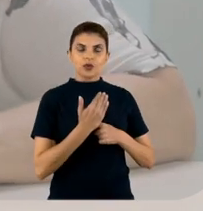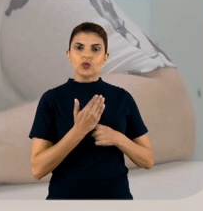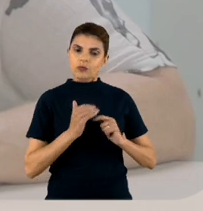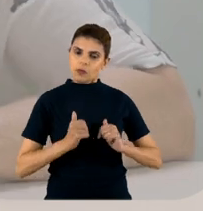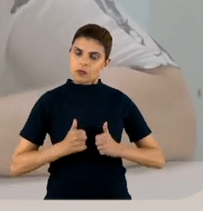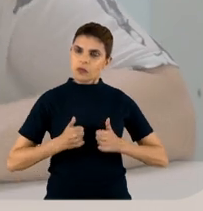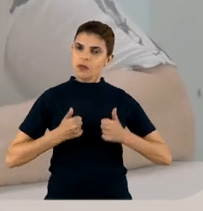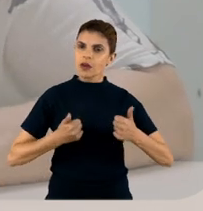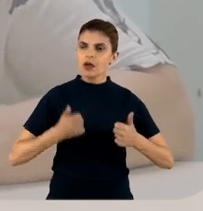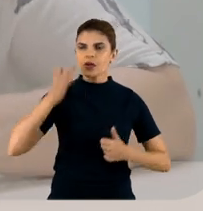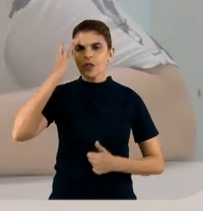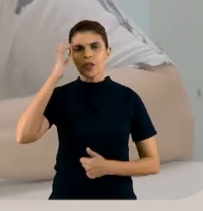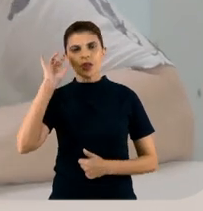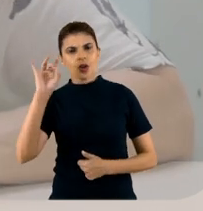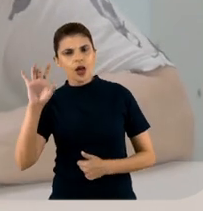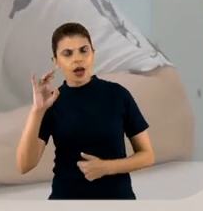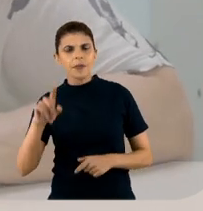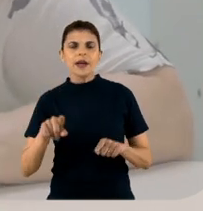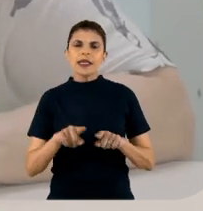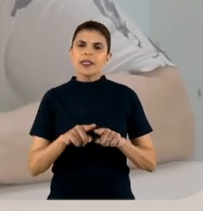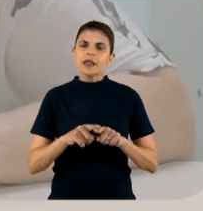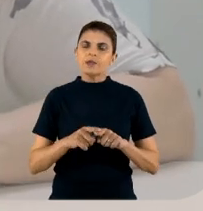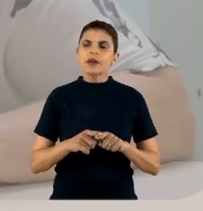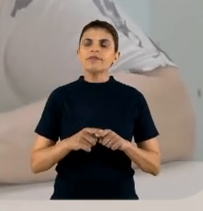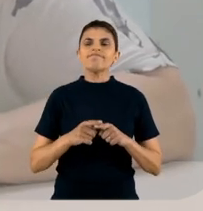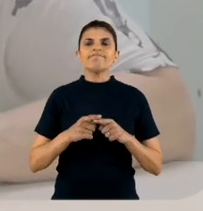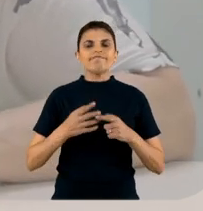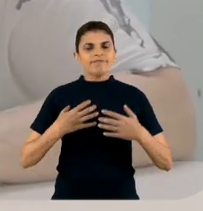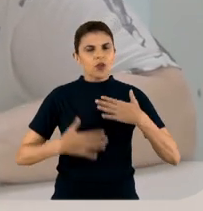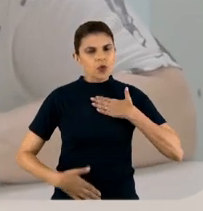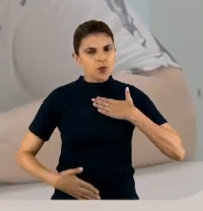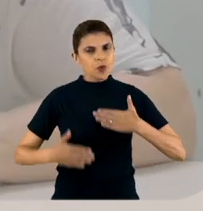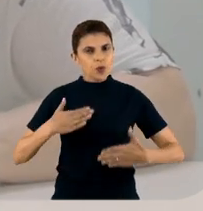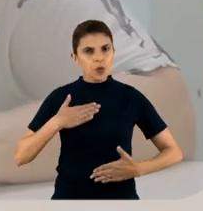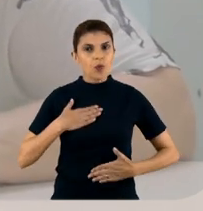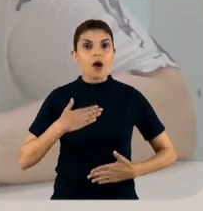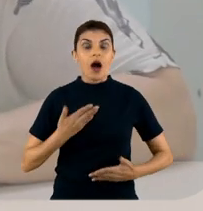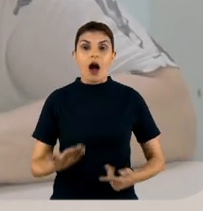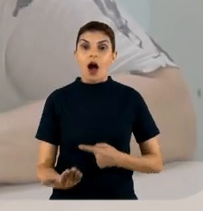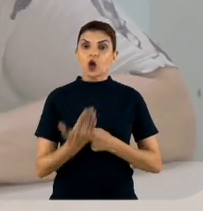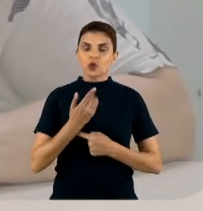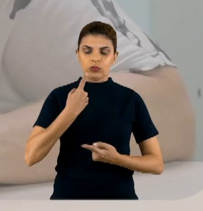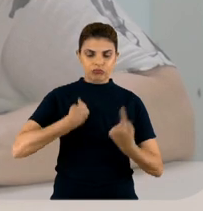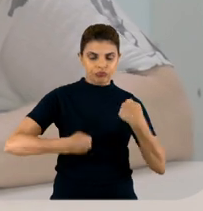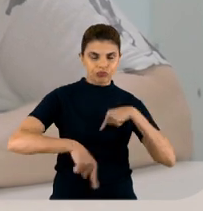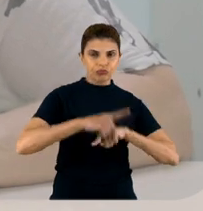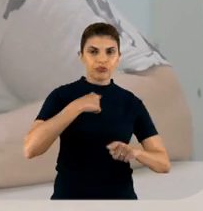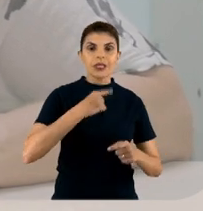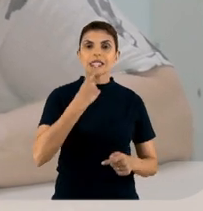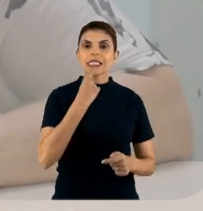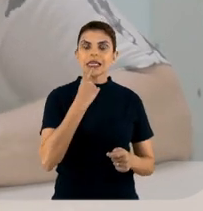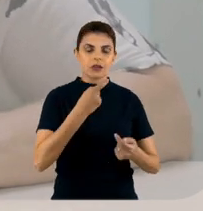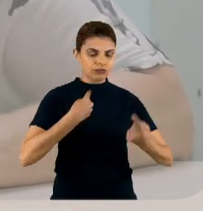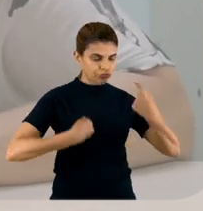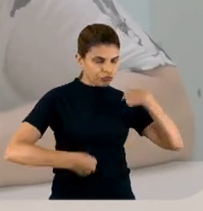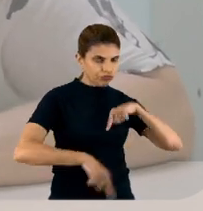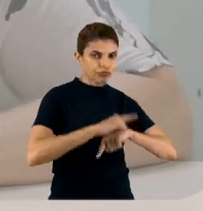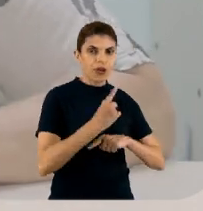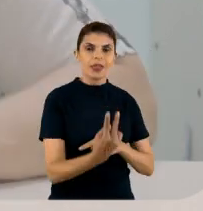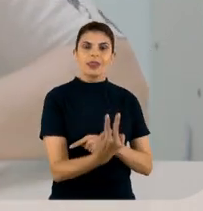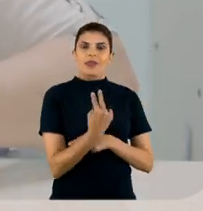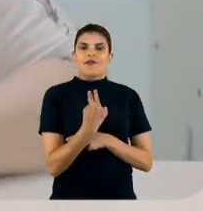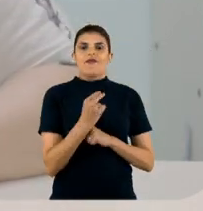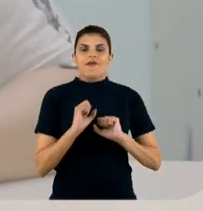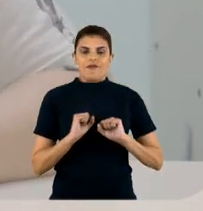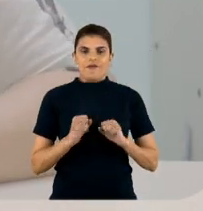melhora dos sintomas no bem-estar geral da pessoa ela de certa forma ativa mais a sua circulação ativa mais a sua a sua